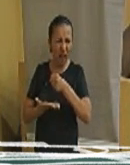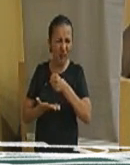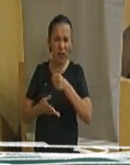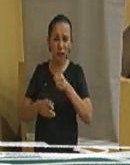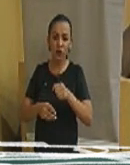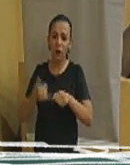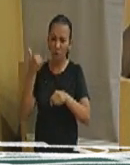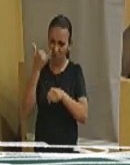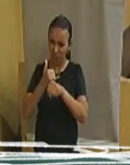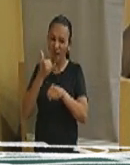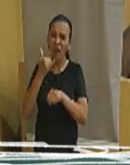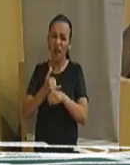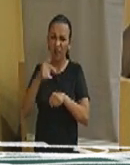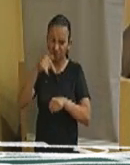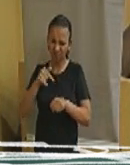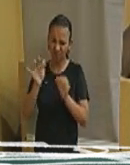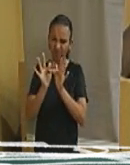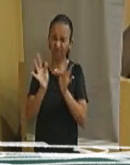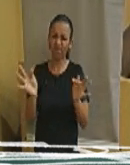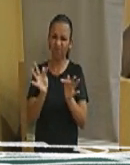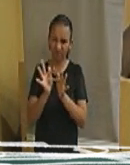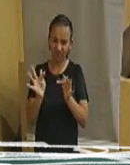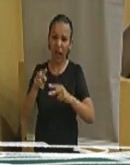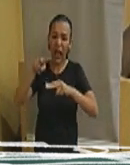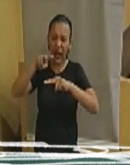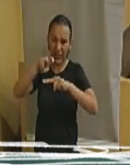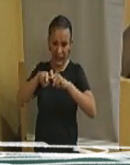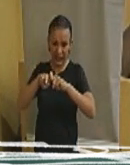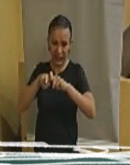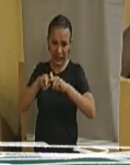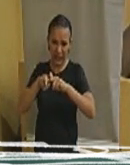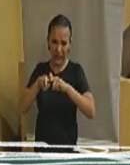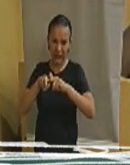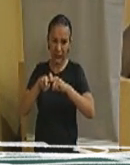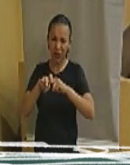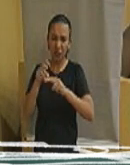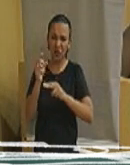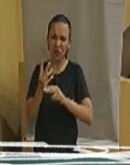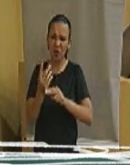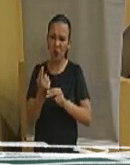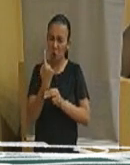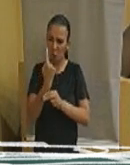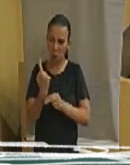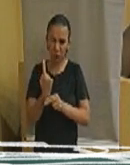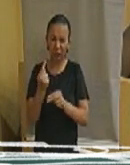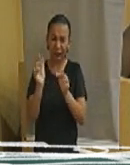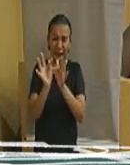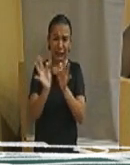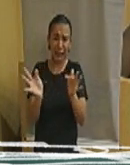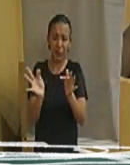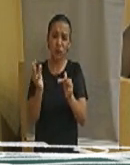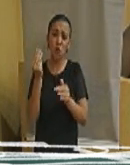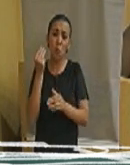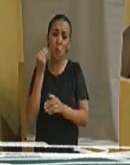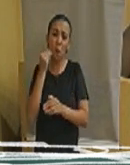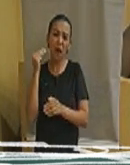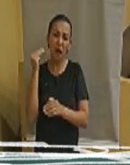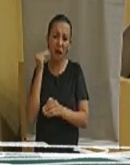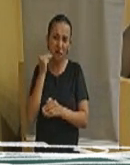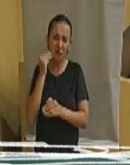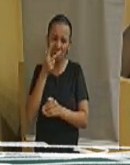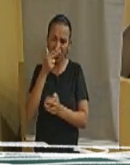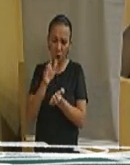e o assento, junto com o encosto, em uma peça só, uma peça única de plástico, tipo